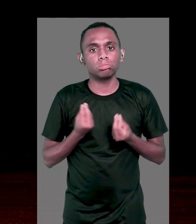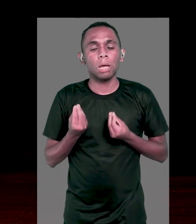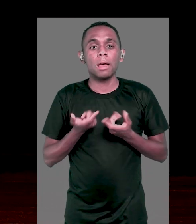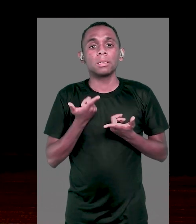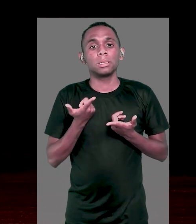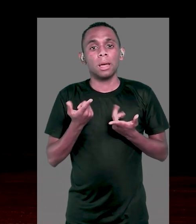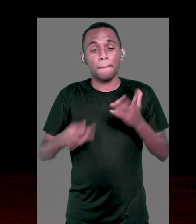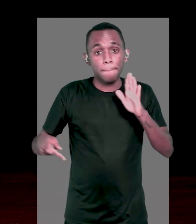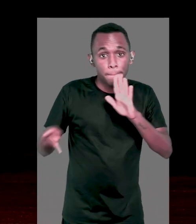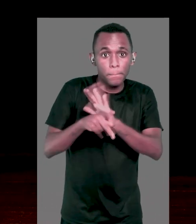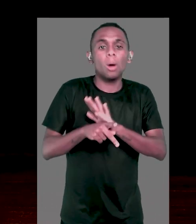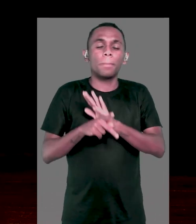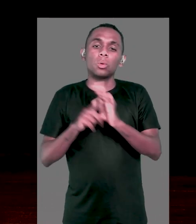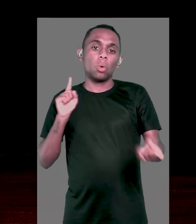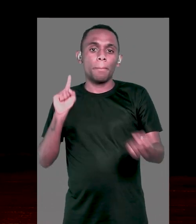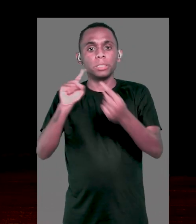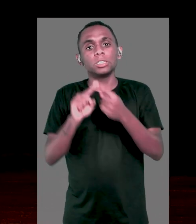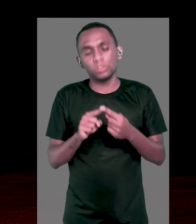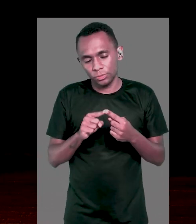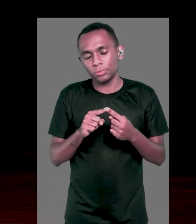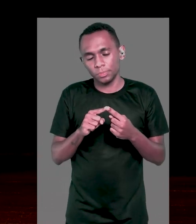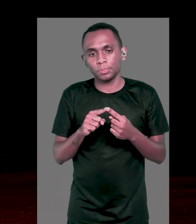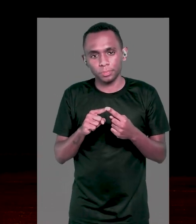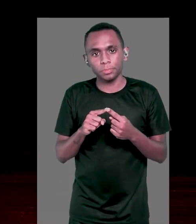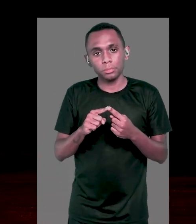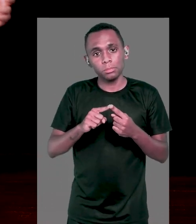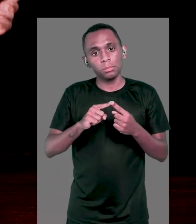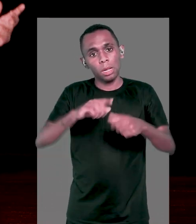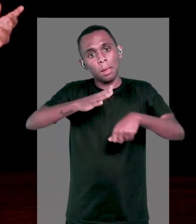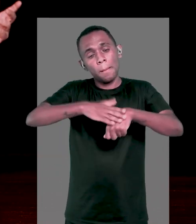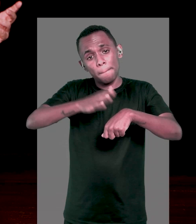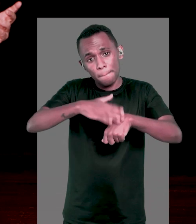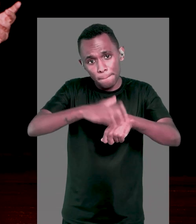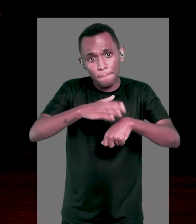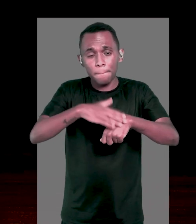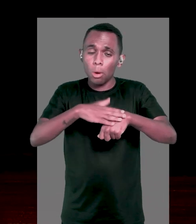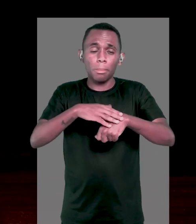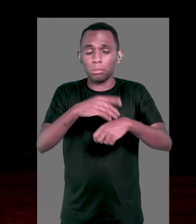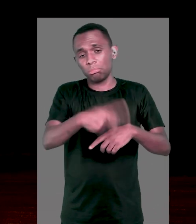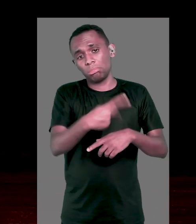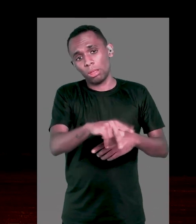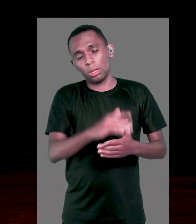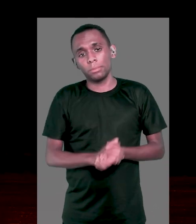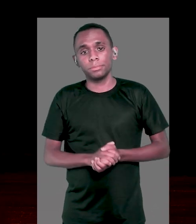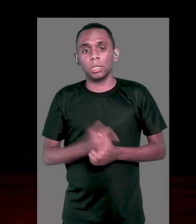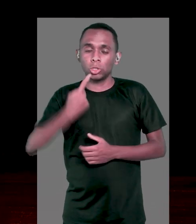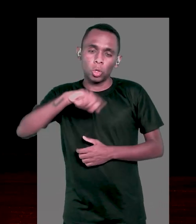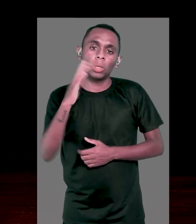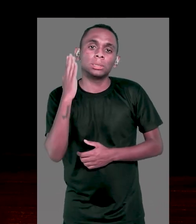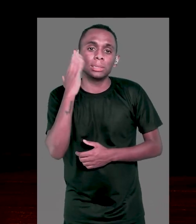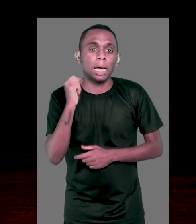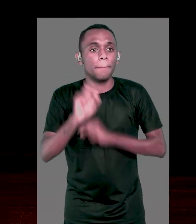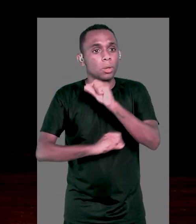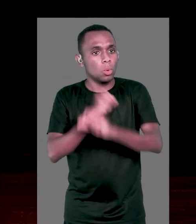imaginemos nós poderíamos ter uma arquitetura que fosse absolutamente idêntica correspondendo unicamente